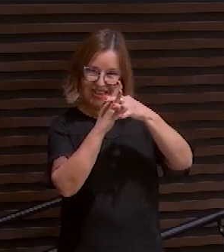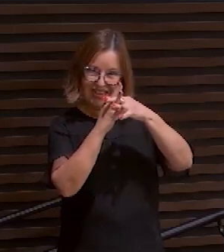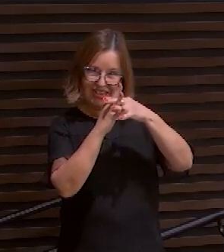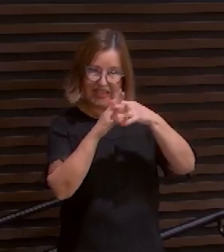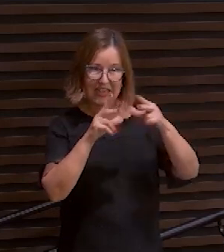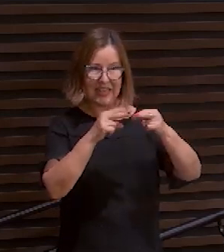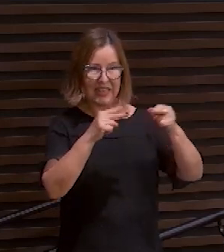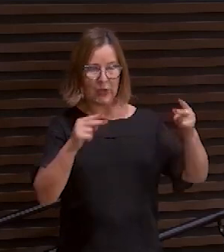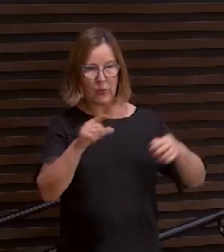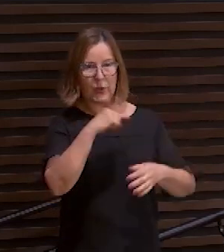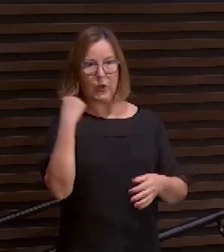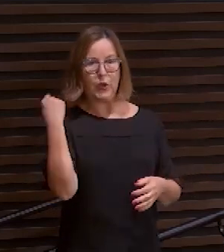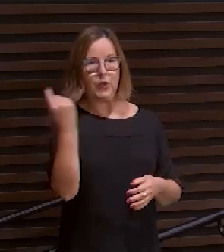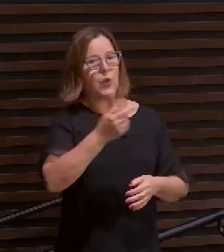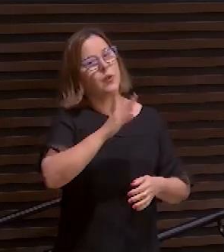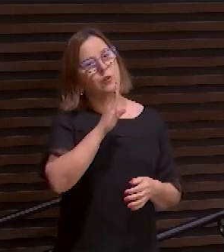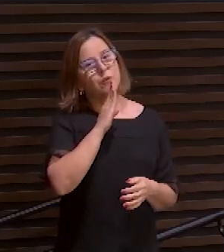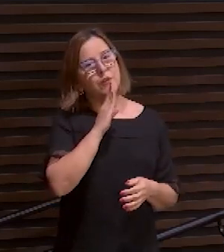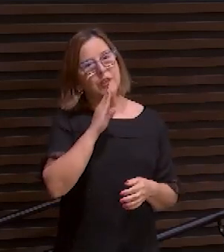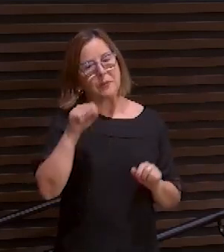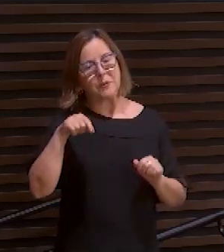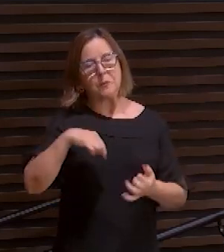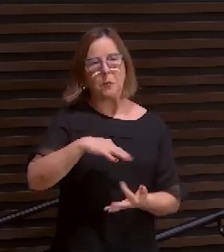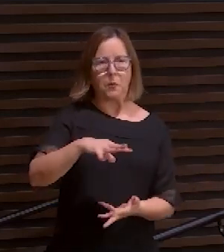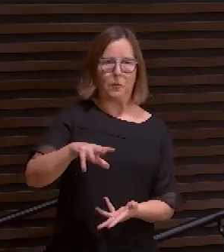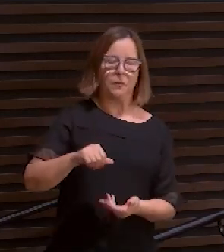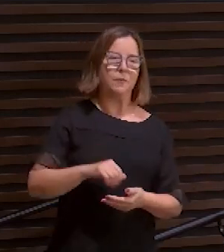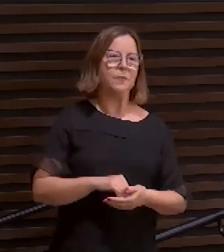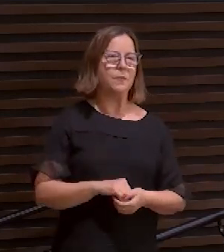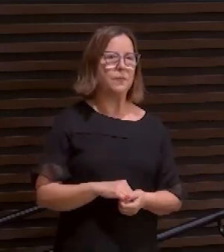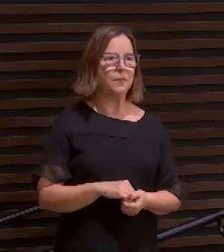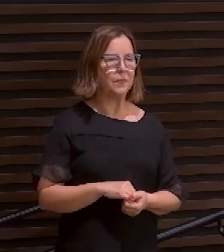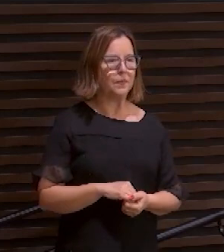conhecemos, do nosso mundo.